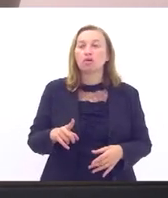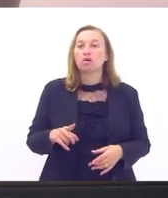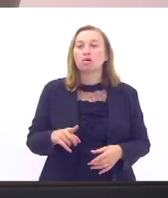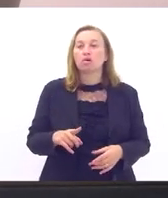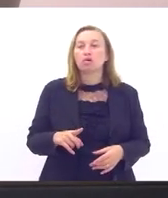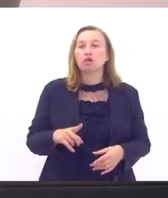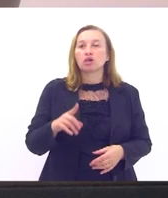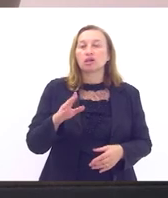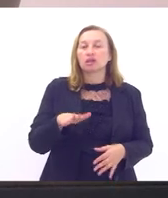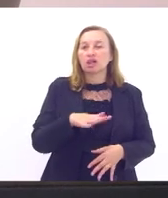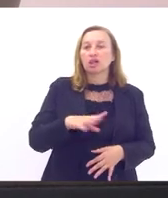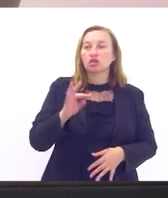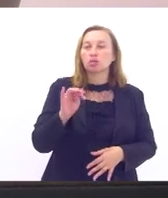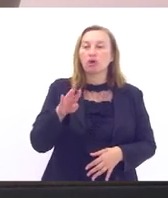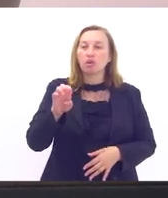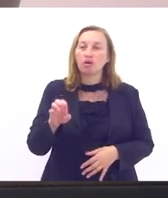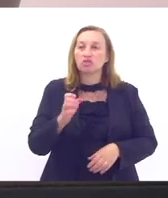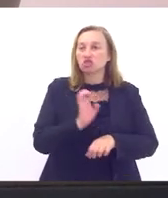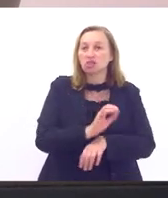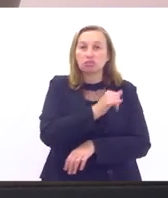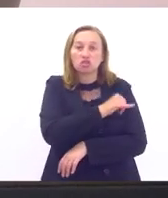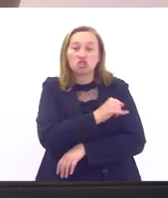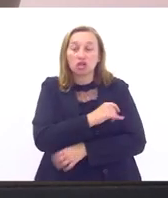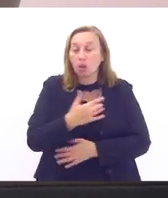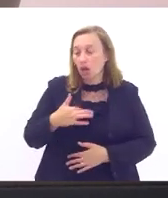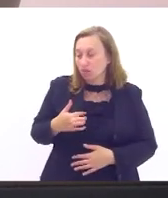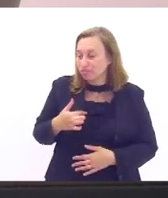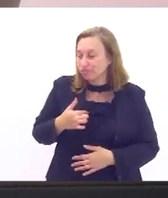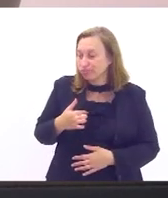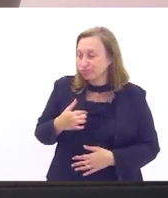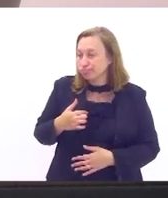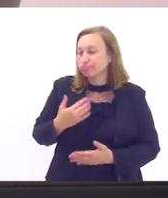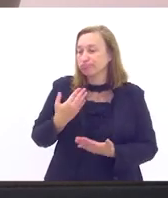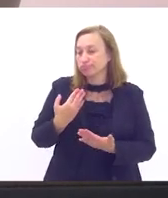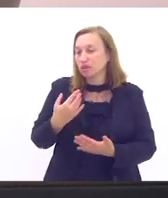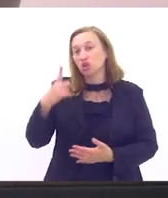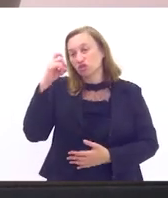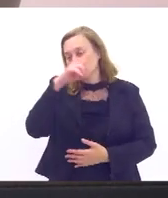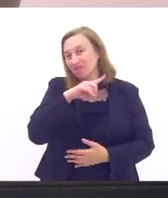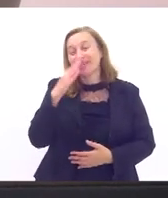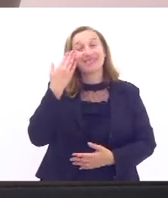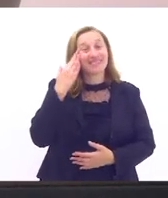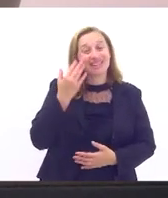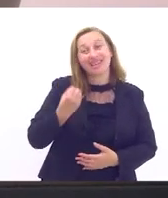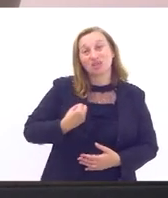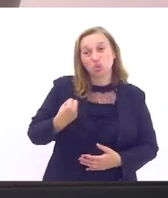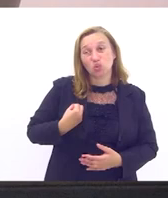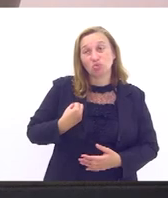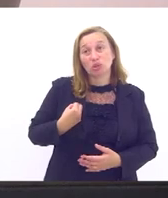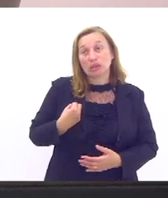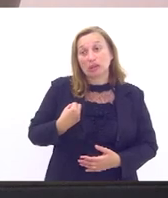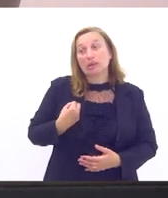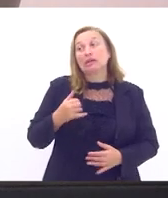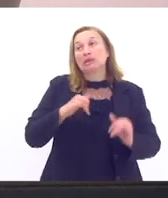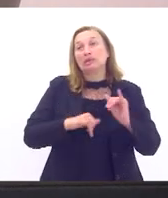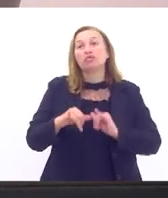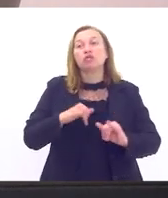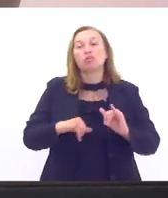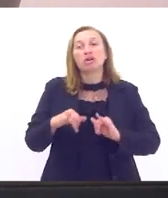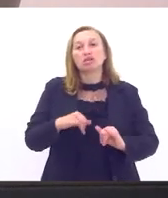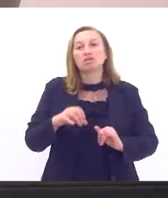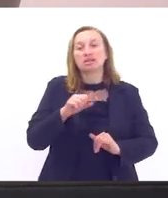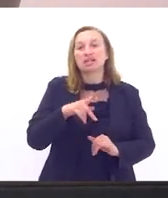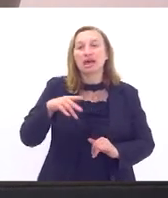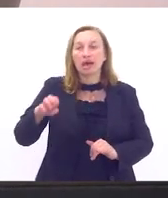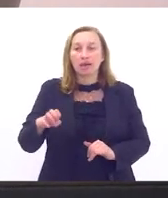em tuberculose no Estado do Rio de Janeiro. Eu tenho dificuldade em compreender esse número. Né? E a informação dada pela SEAP